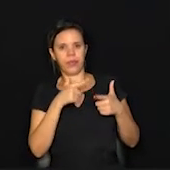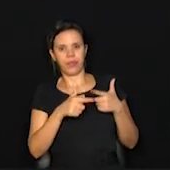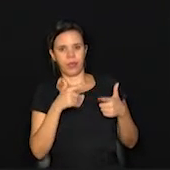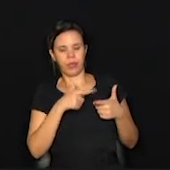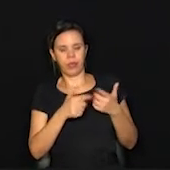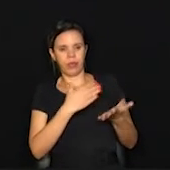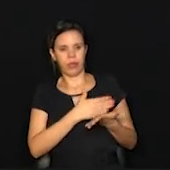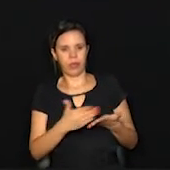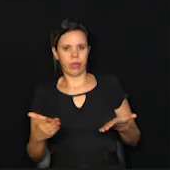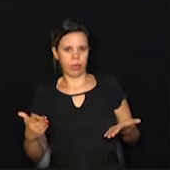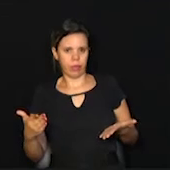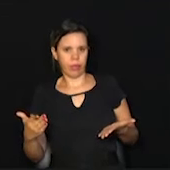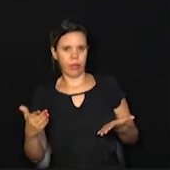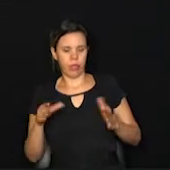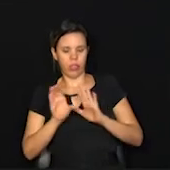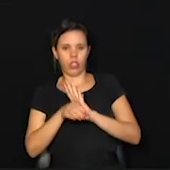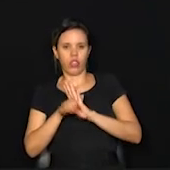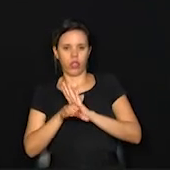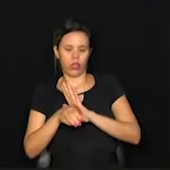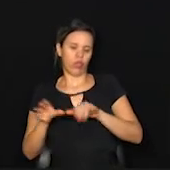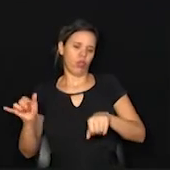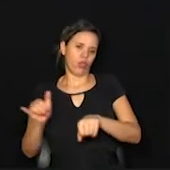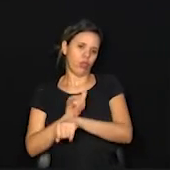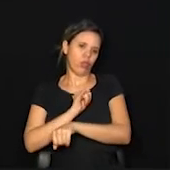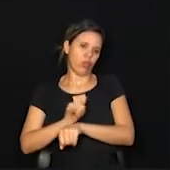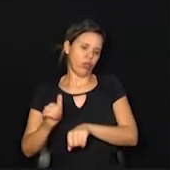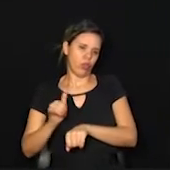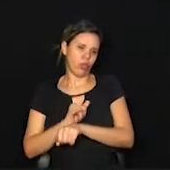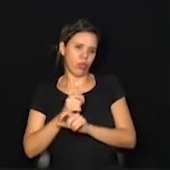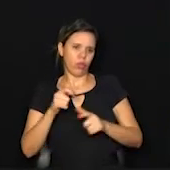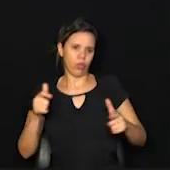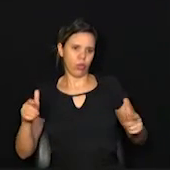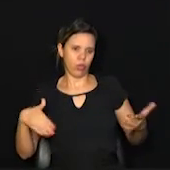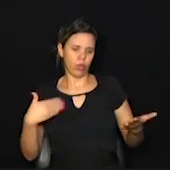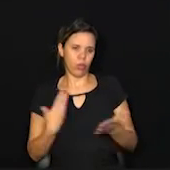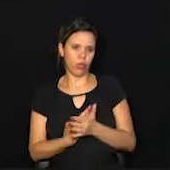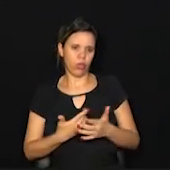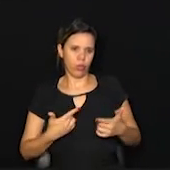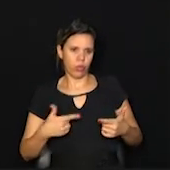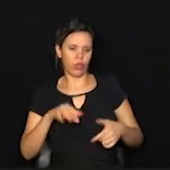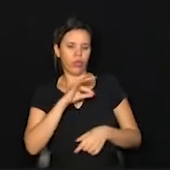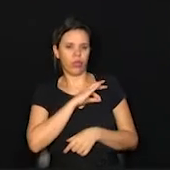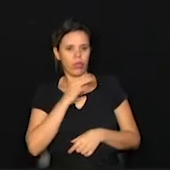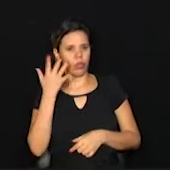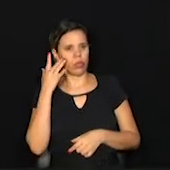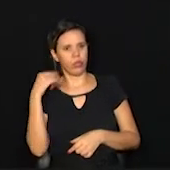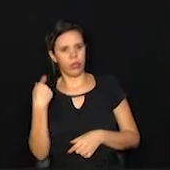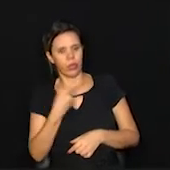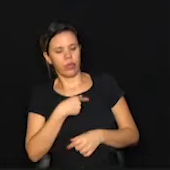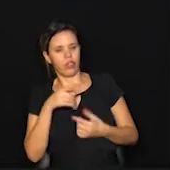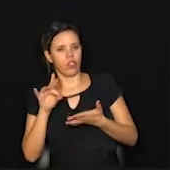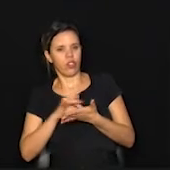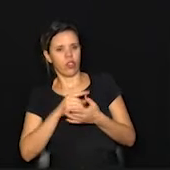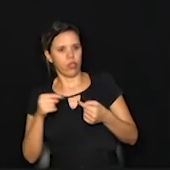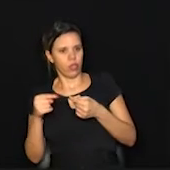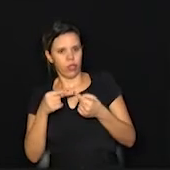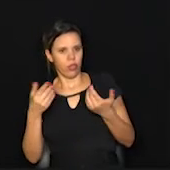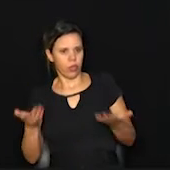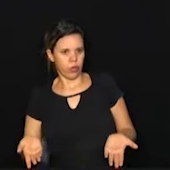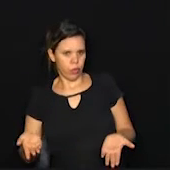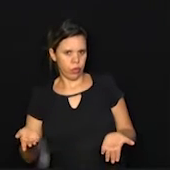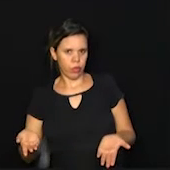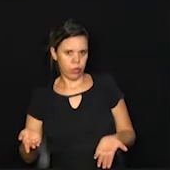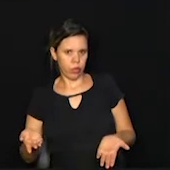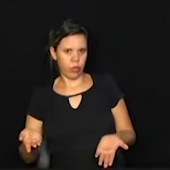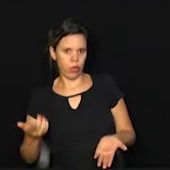de início de um conceito estratégico que predomina até hoje nas Forças Armadas acha que o nosso inimigo é